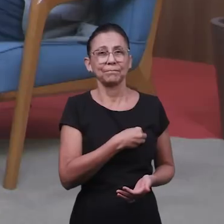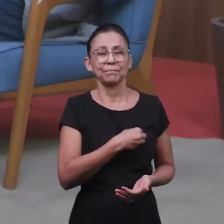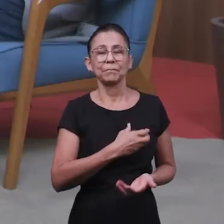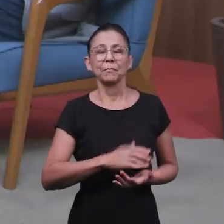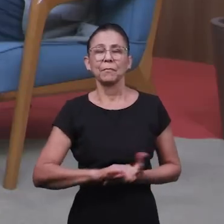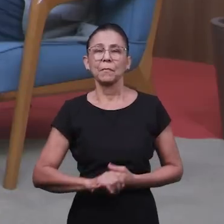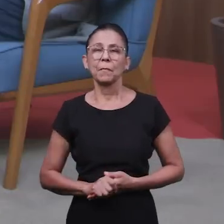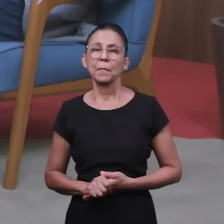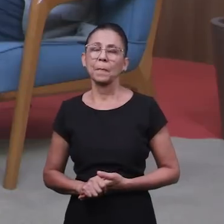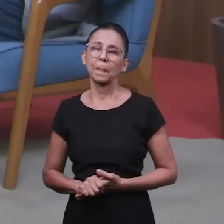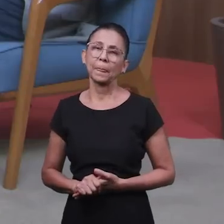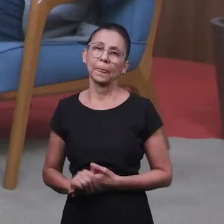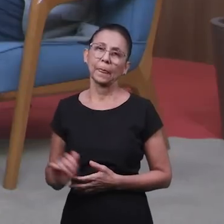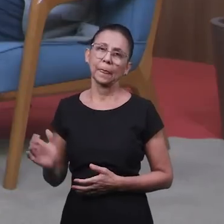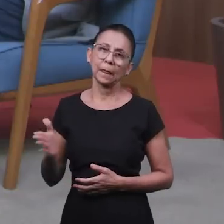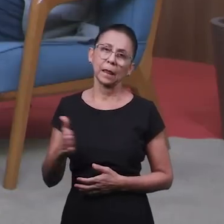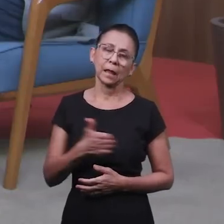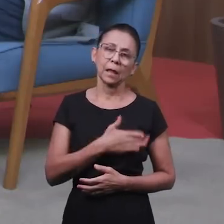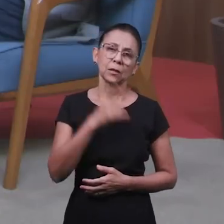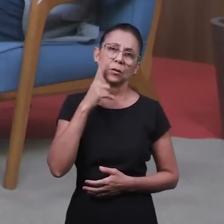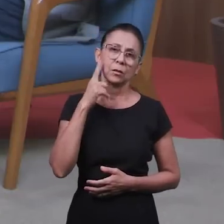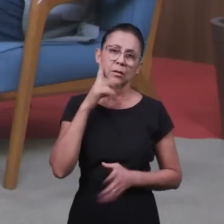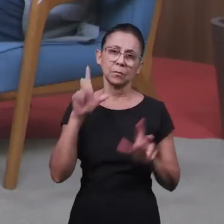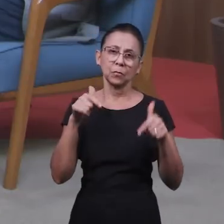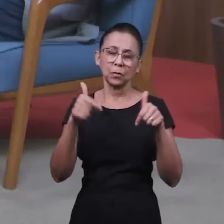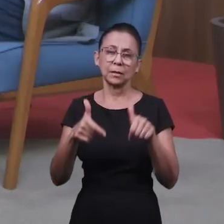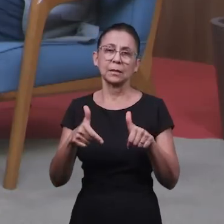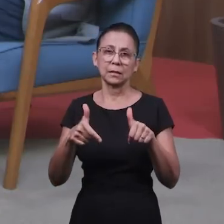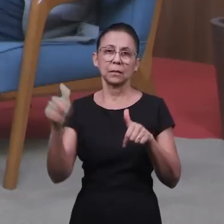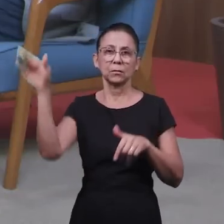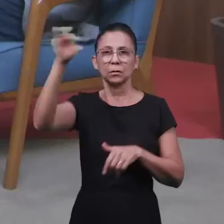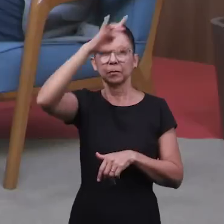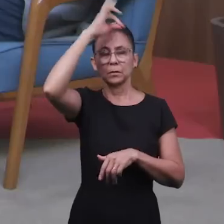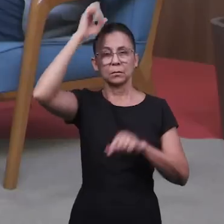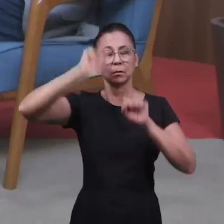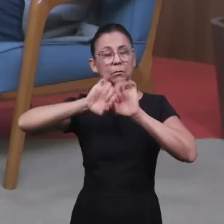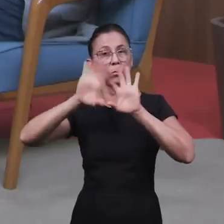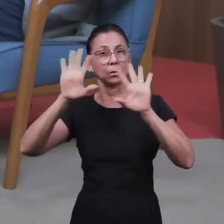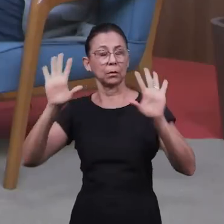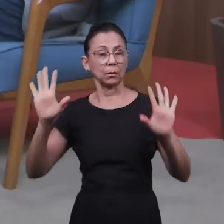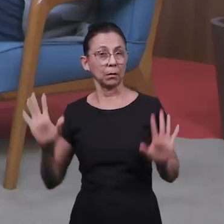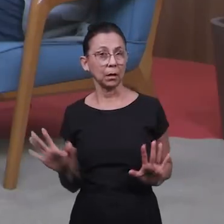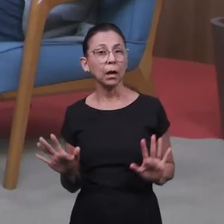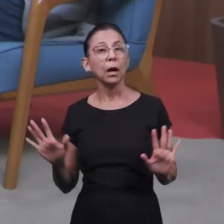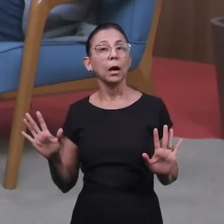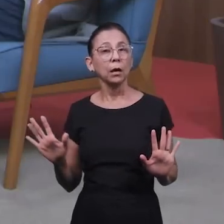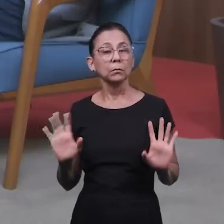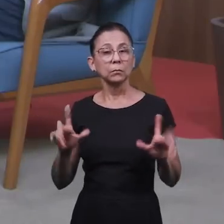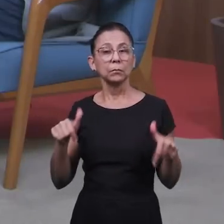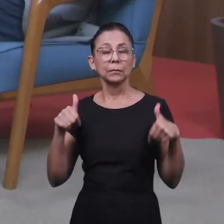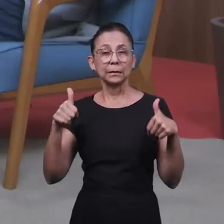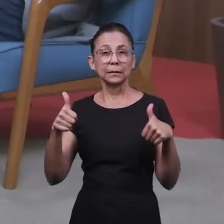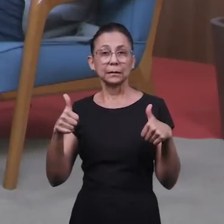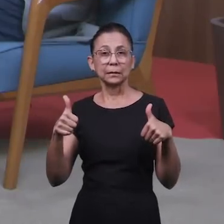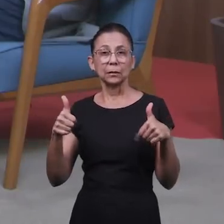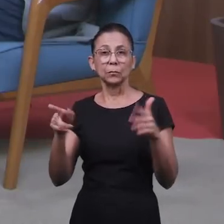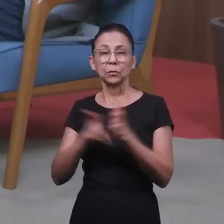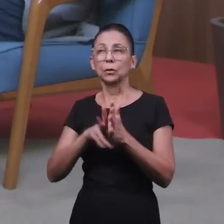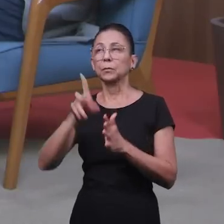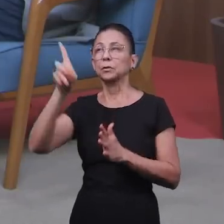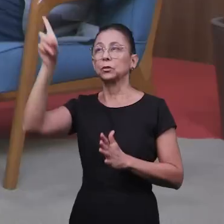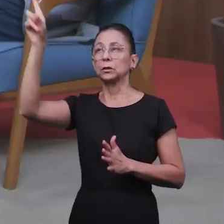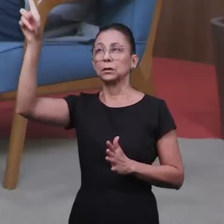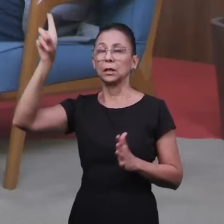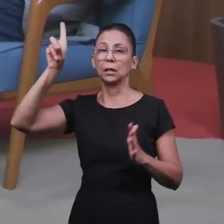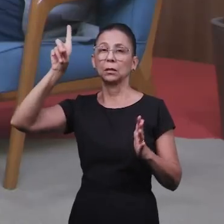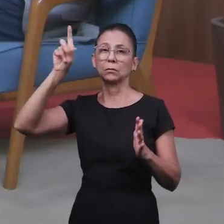sinal claro da operação do Espírito Santo, um sinal claro da ação transformadora de Deus, né,